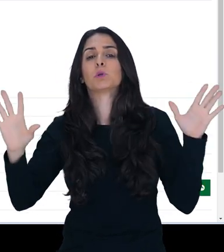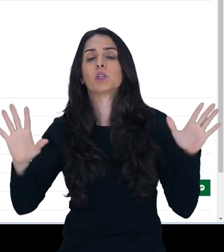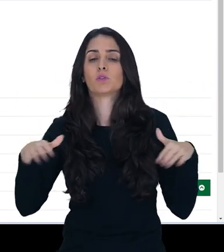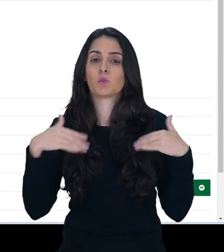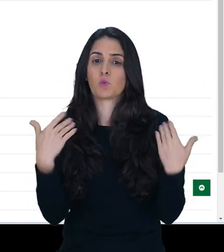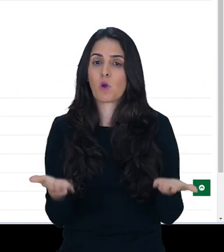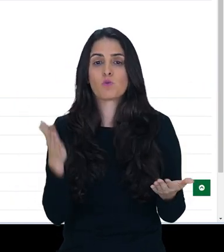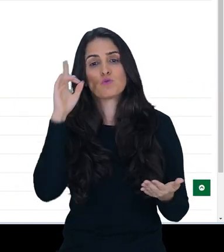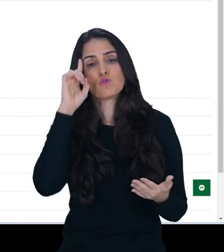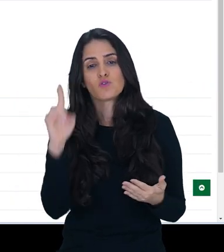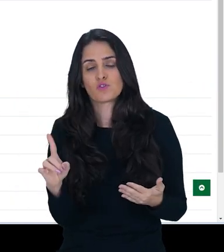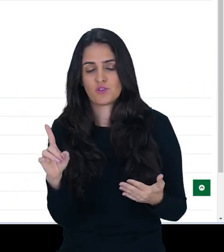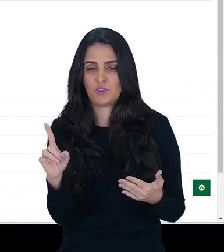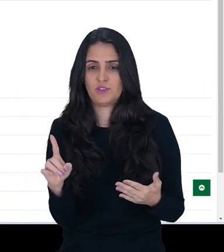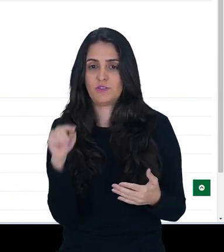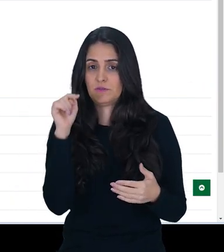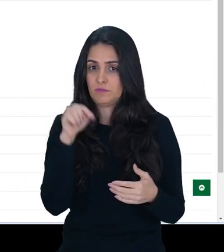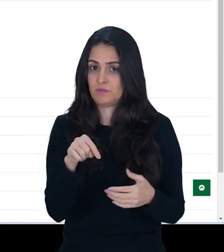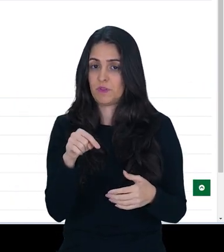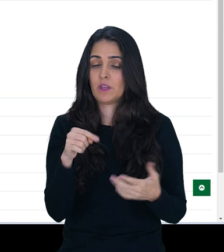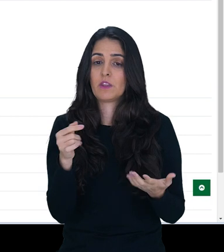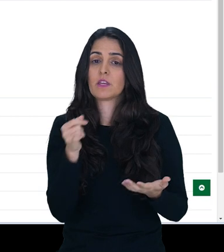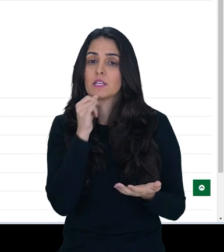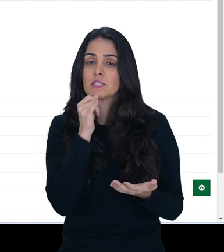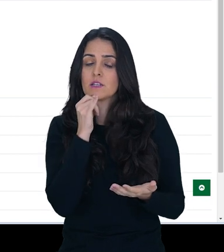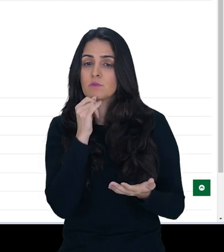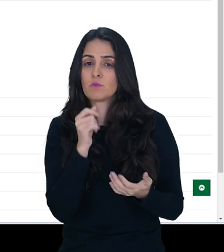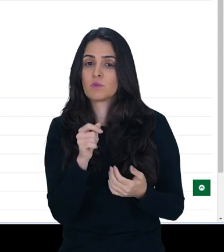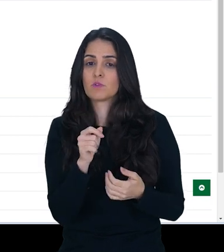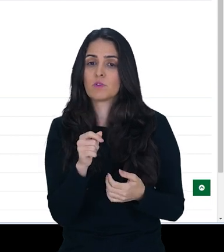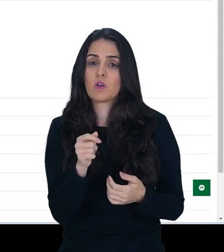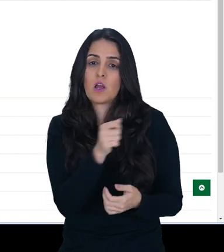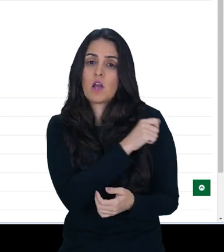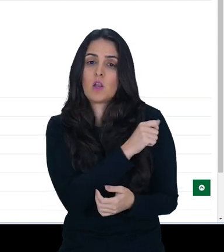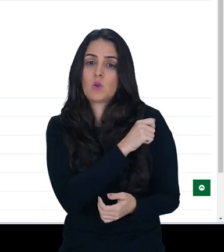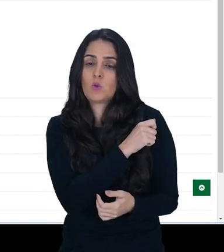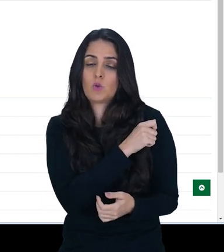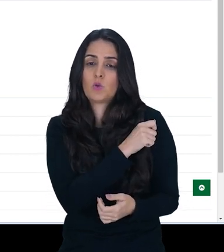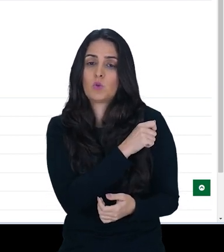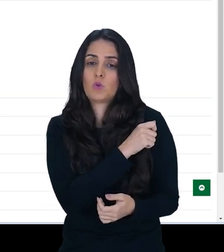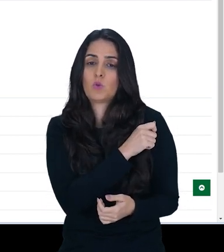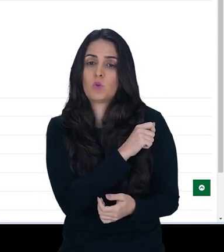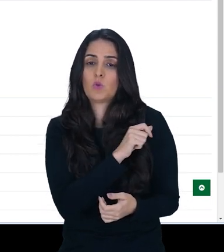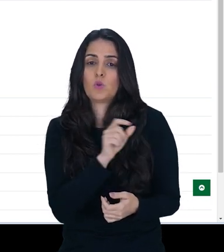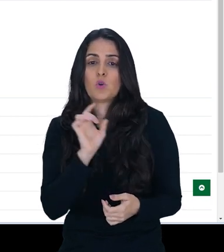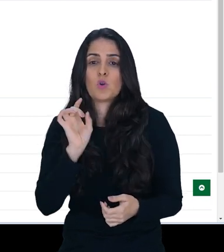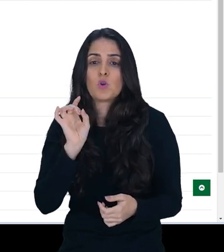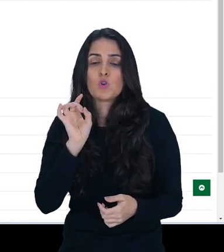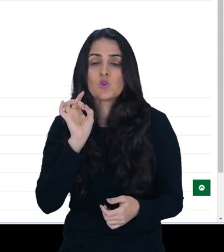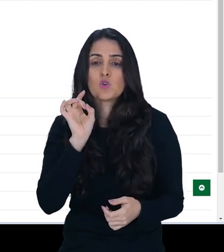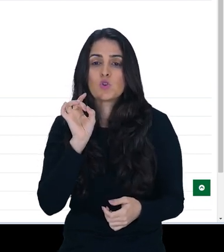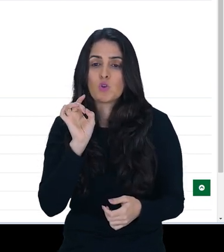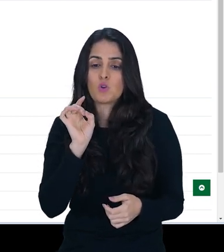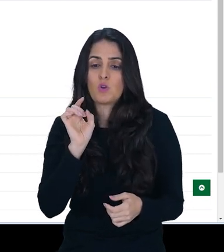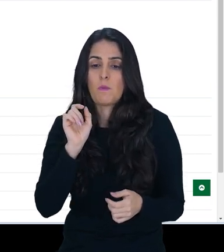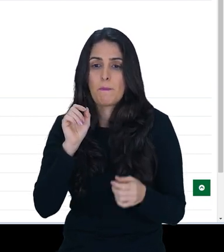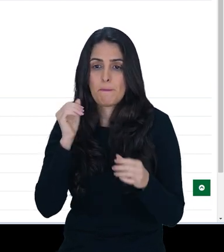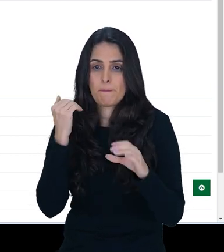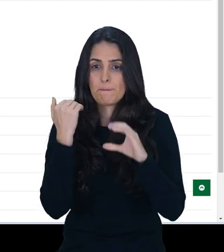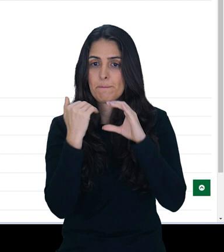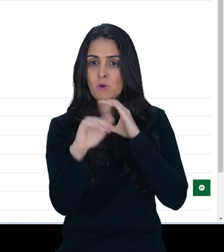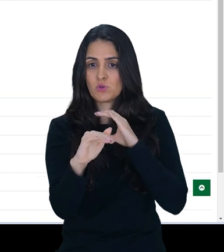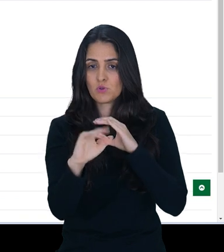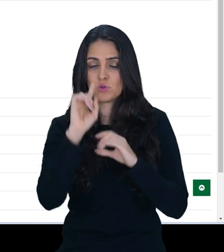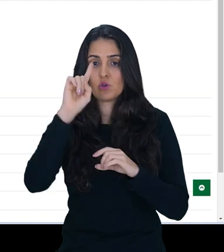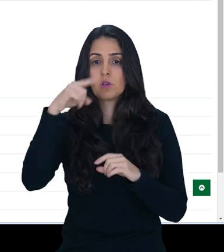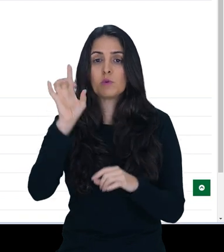disponível e aqui se você não deseja o aluno post mais você pode colocar somente leitura a